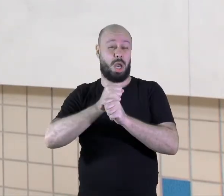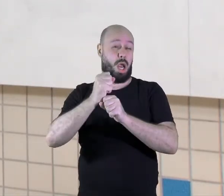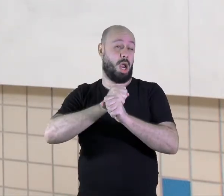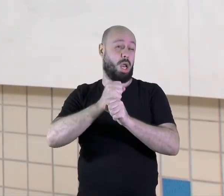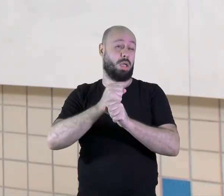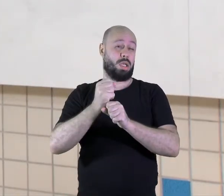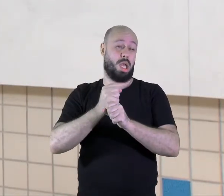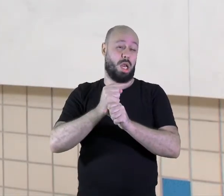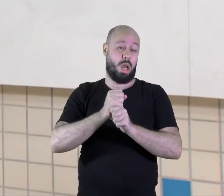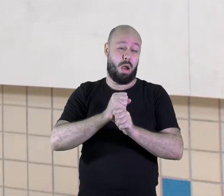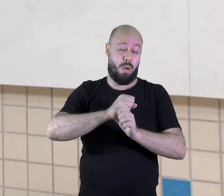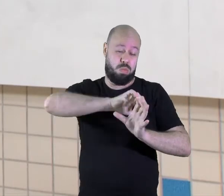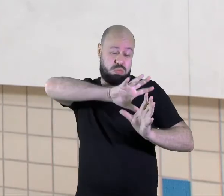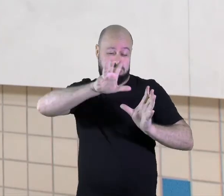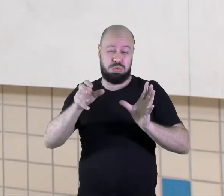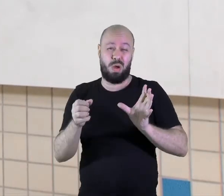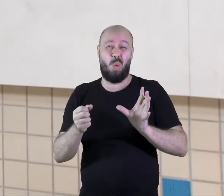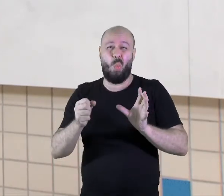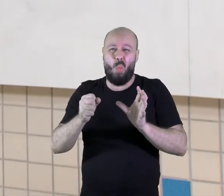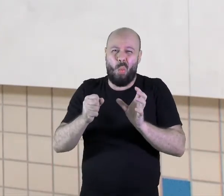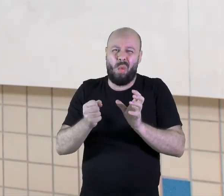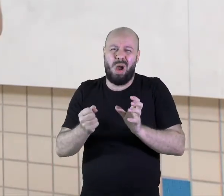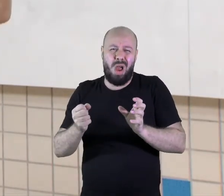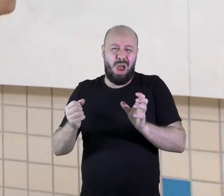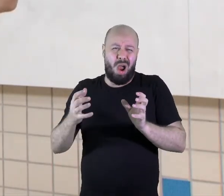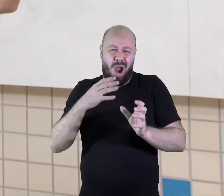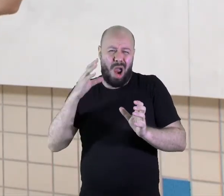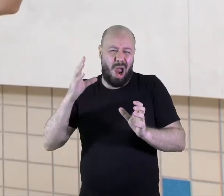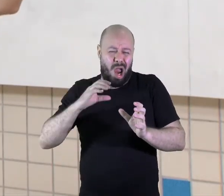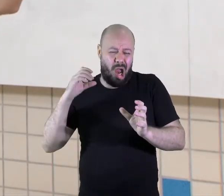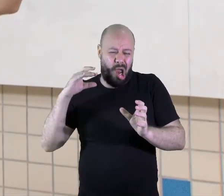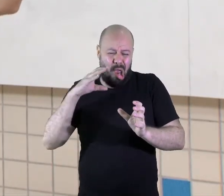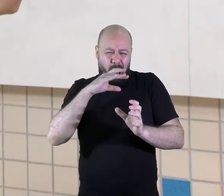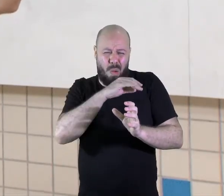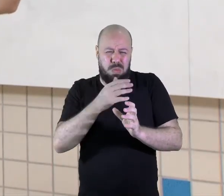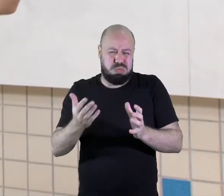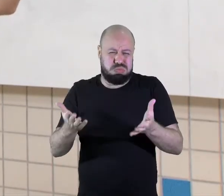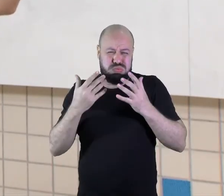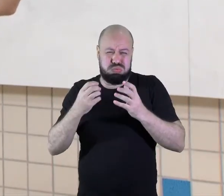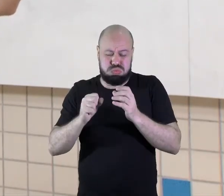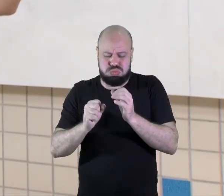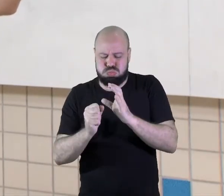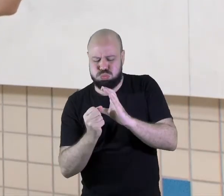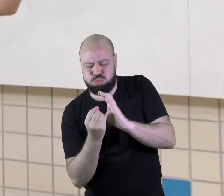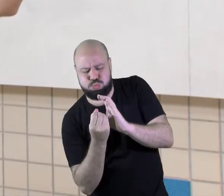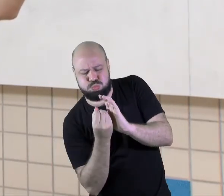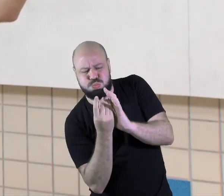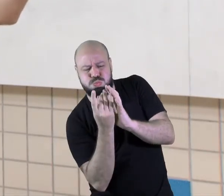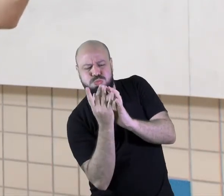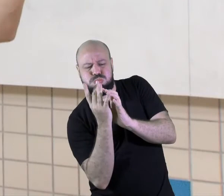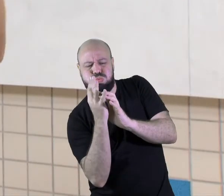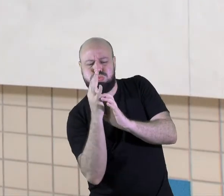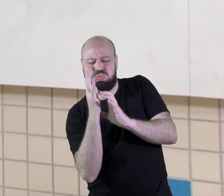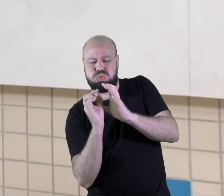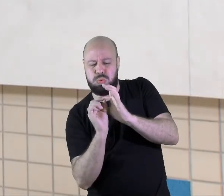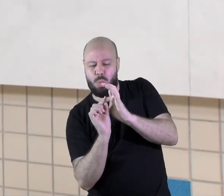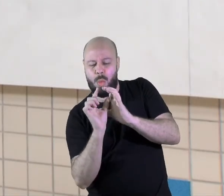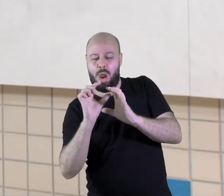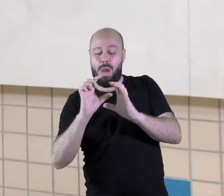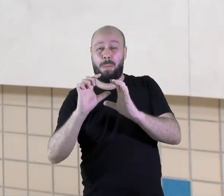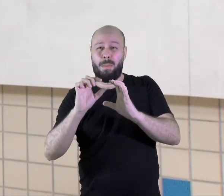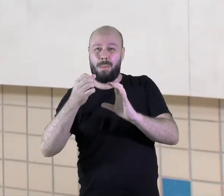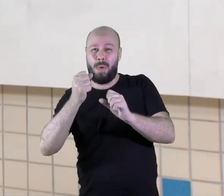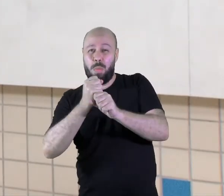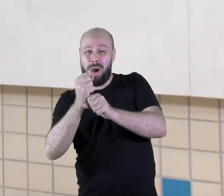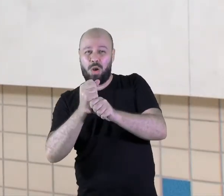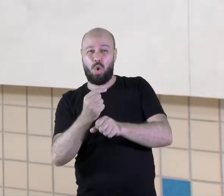que o calor gerado no seu interior até sair do Sol, né, é 1 milhão de anos para isso acontecer, de tão grande